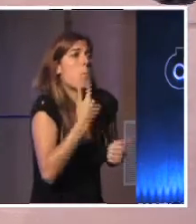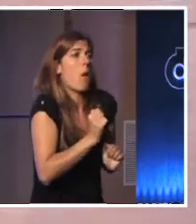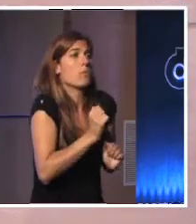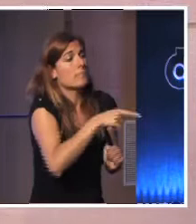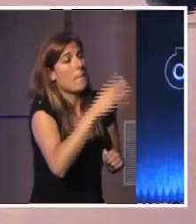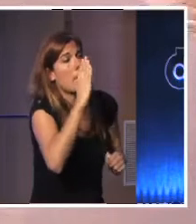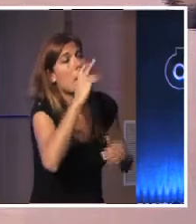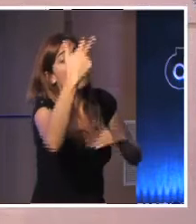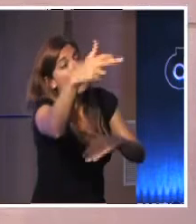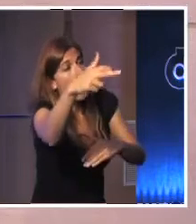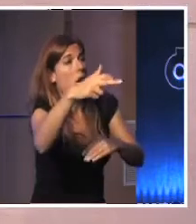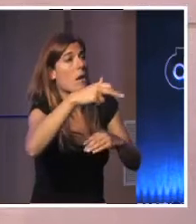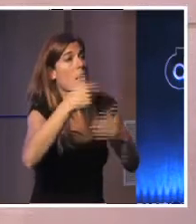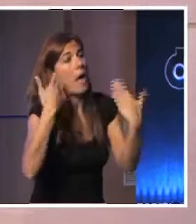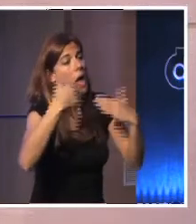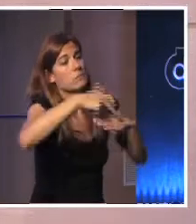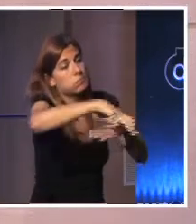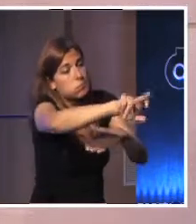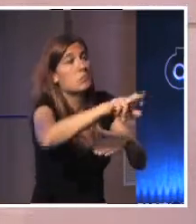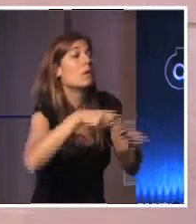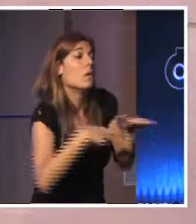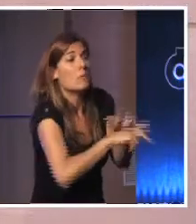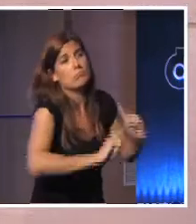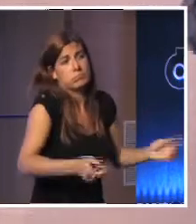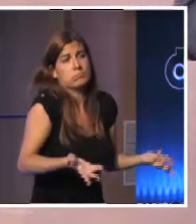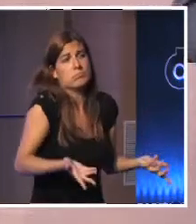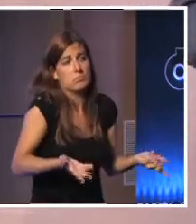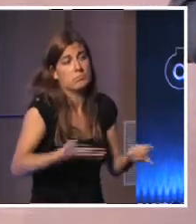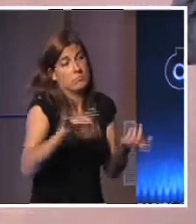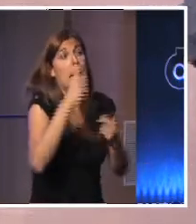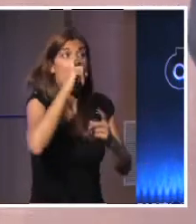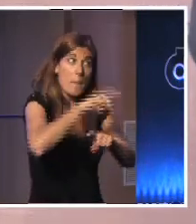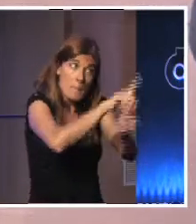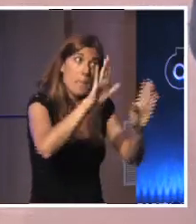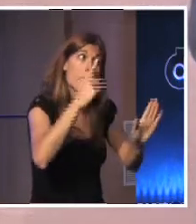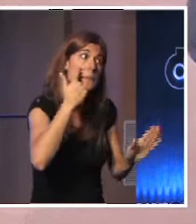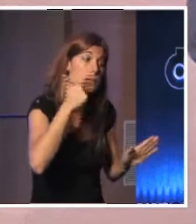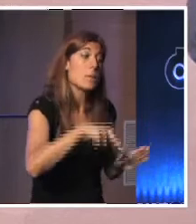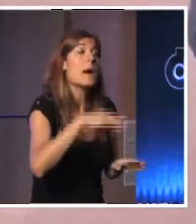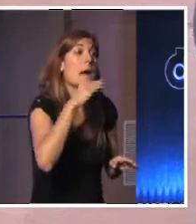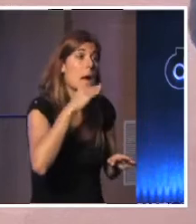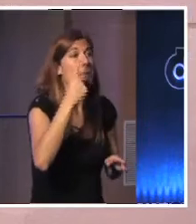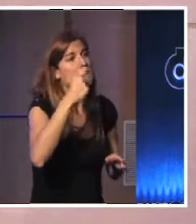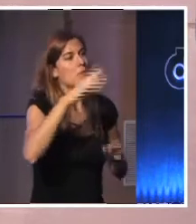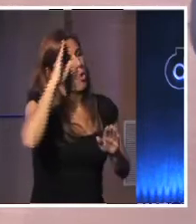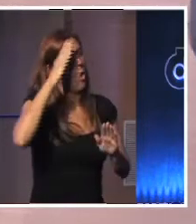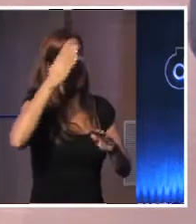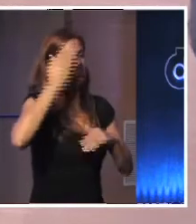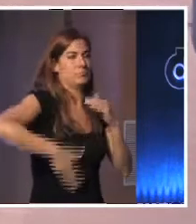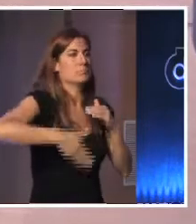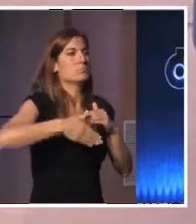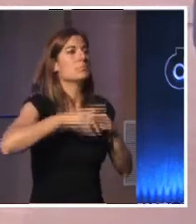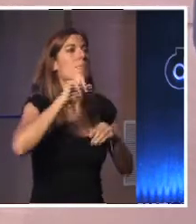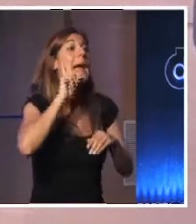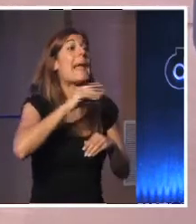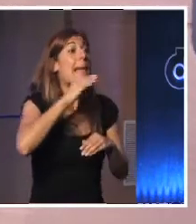a fazer as necessidades fora e nunca lhes é permitido. Lembrar que todos estes cães têm de ser castrados ou esterilizadas